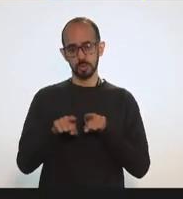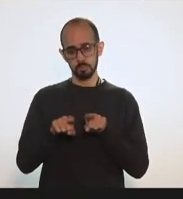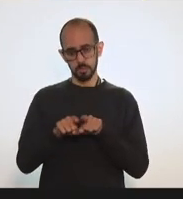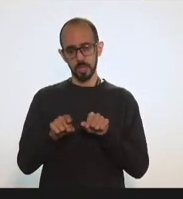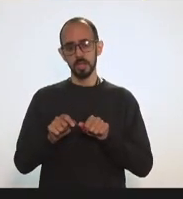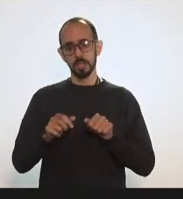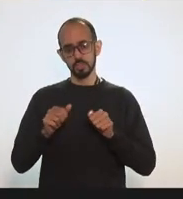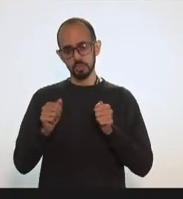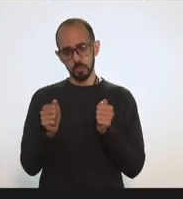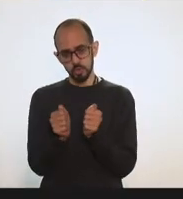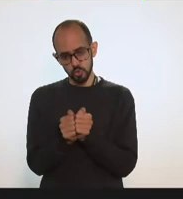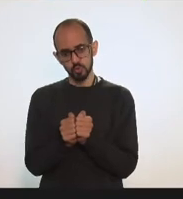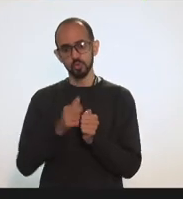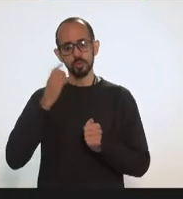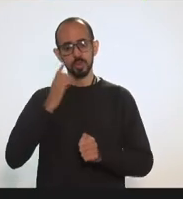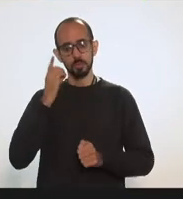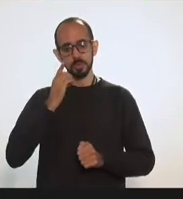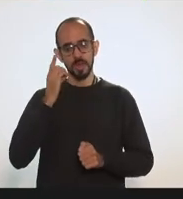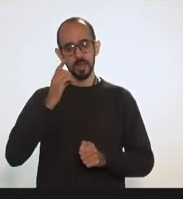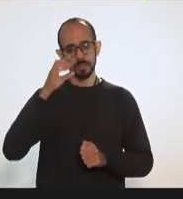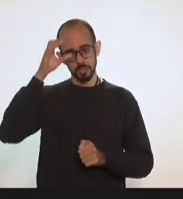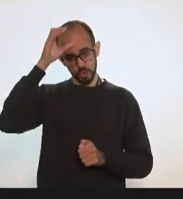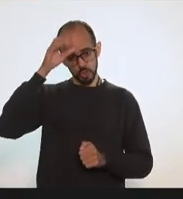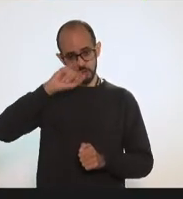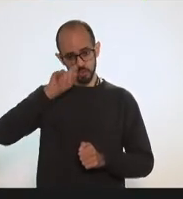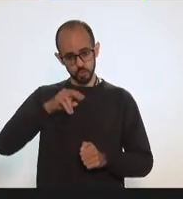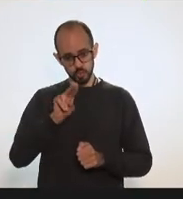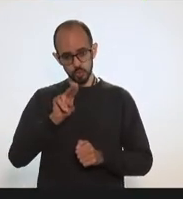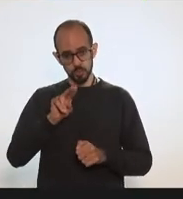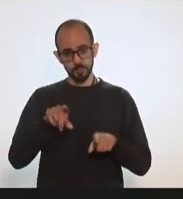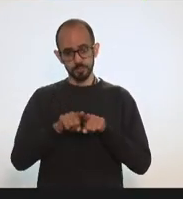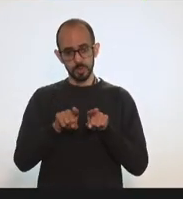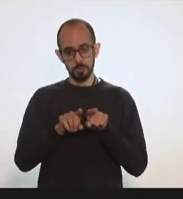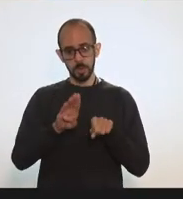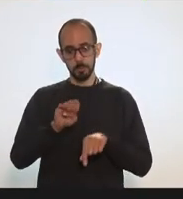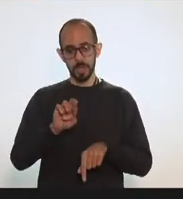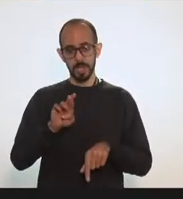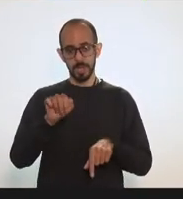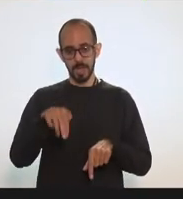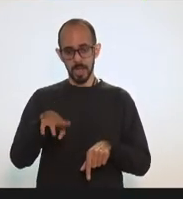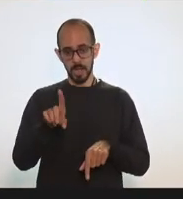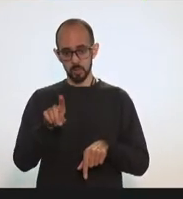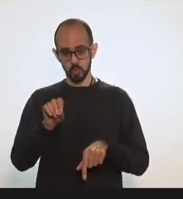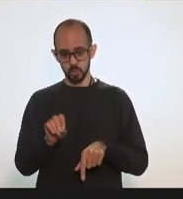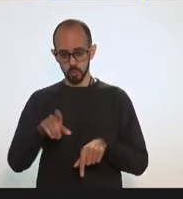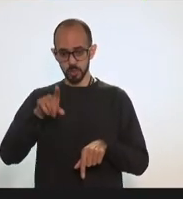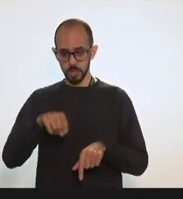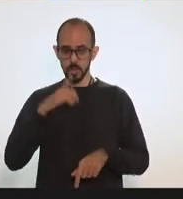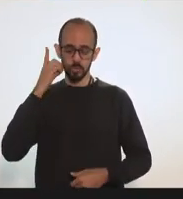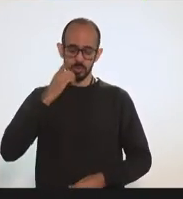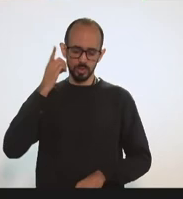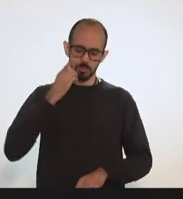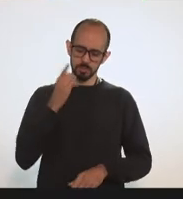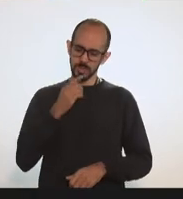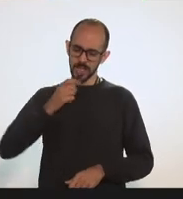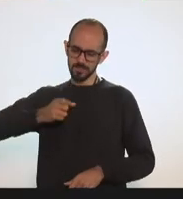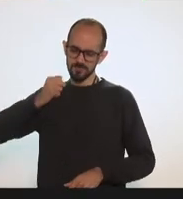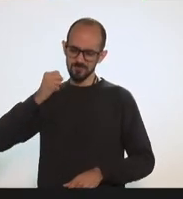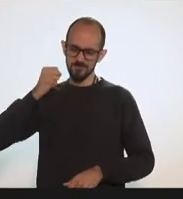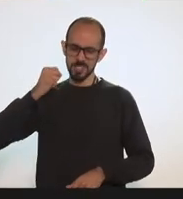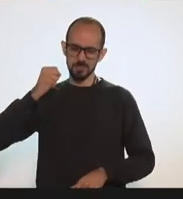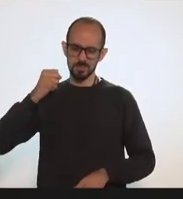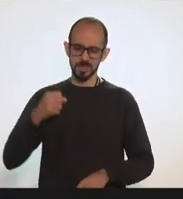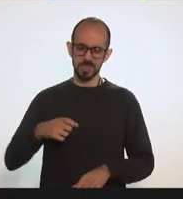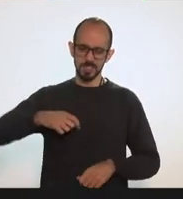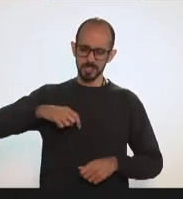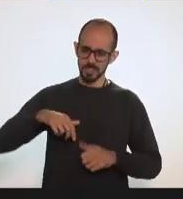grande deputada, a grande amiga, e com o nosso querido subtenente Bernardo, que, porra, é um deputado firme na rocha e segue a